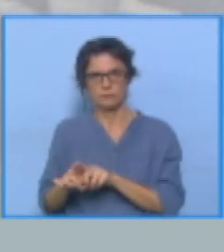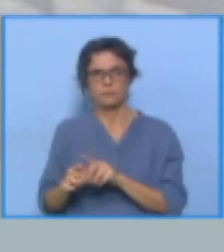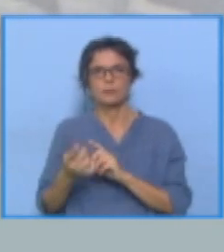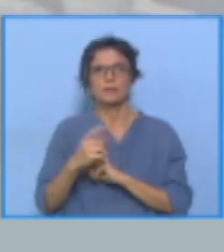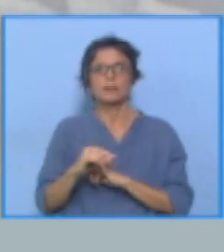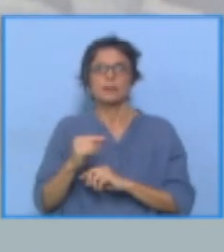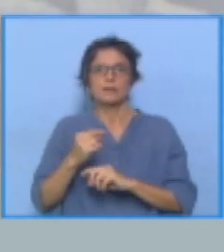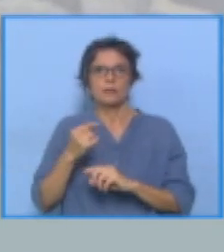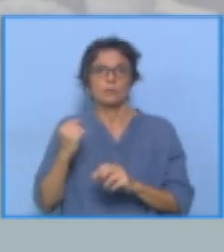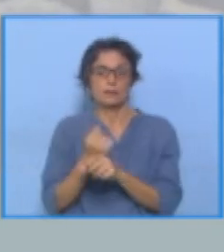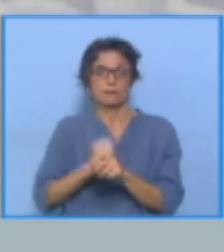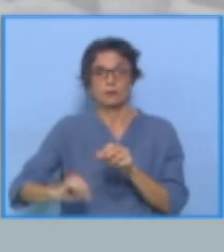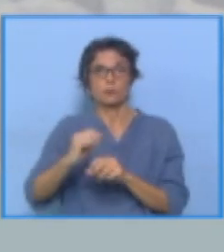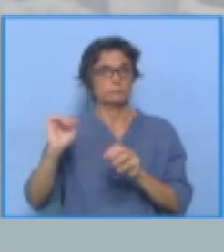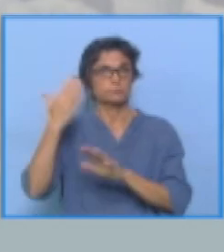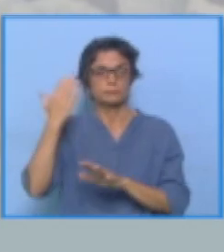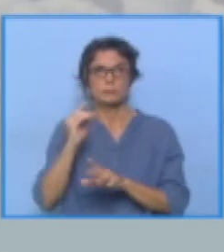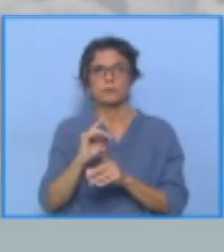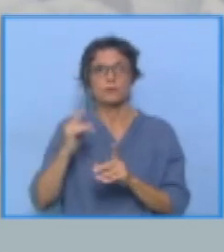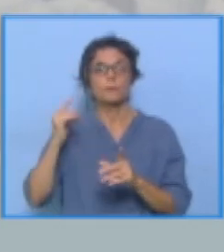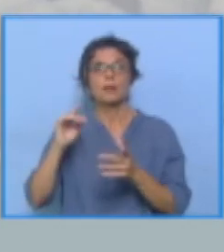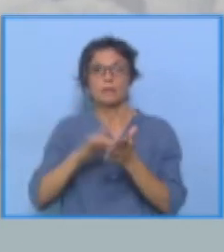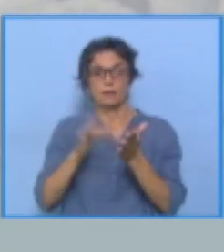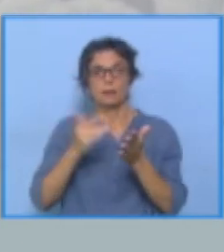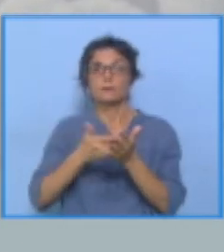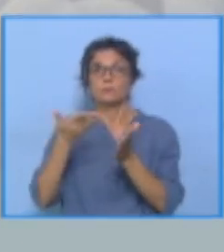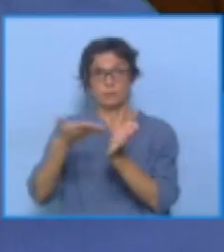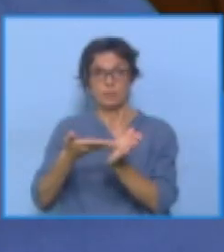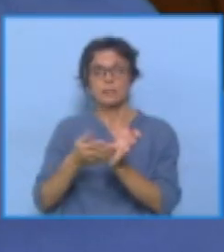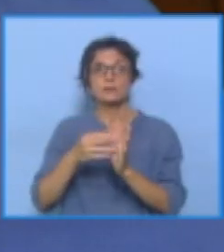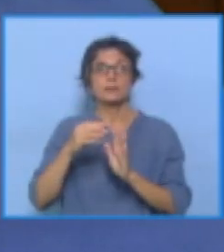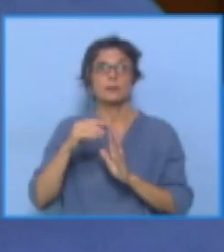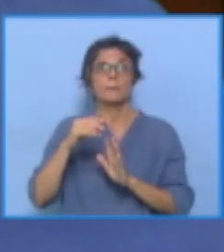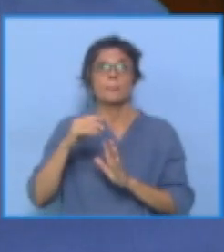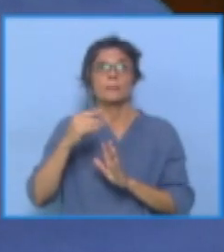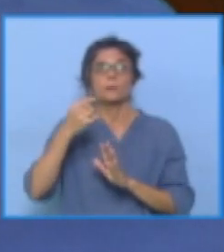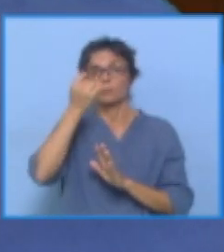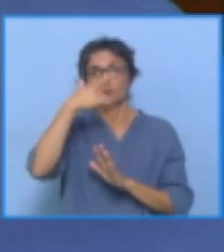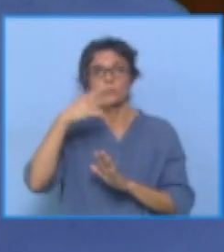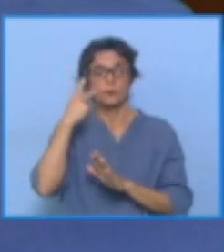das nossas principais atividades foi o lançamento do livro Mala da Partilha, Histórias de Vida,